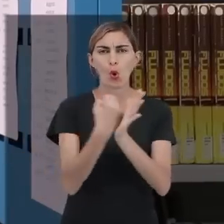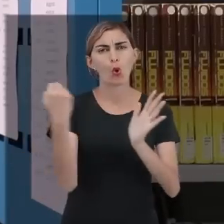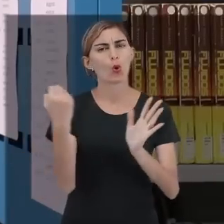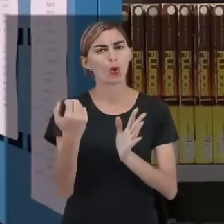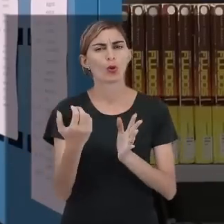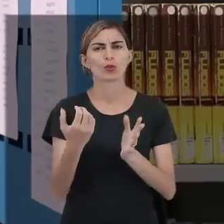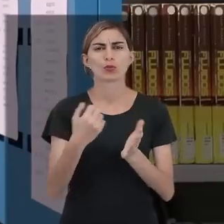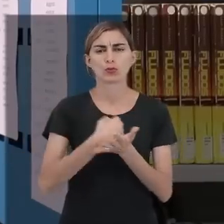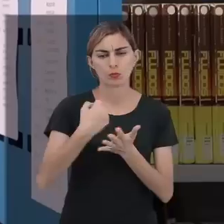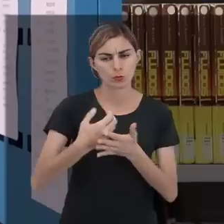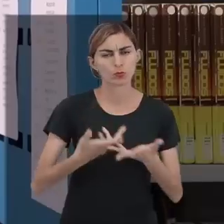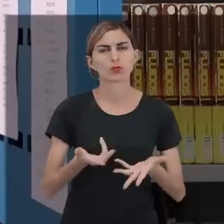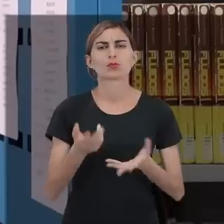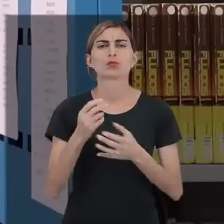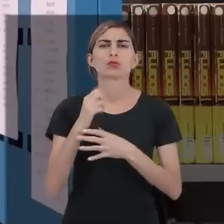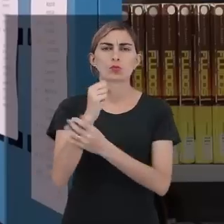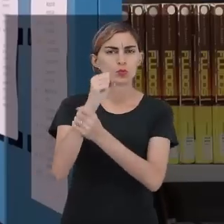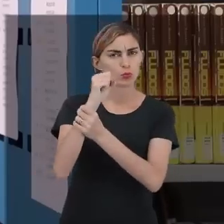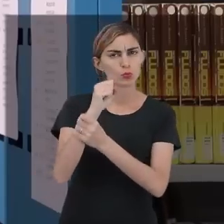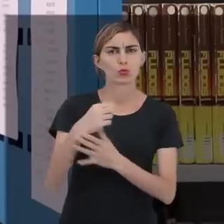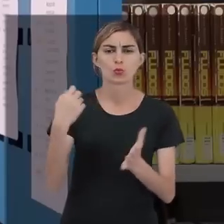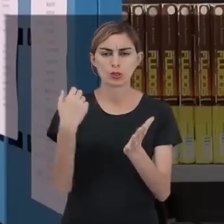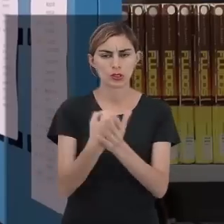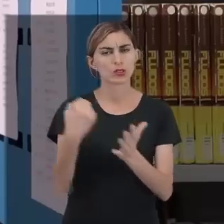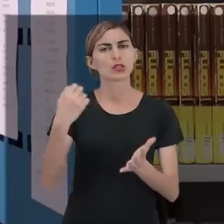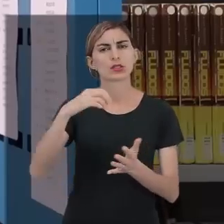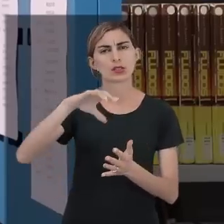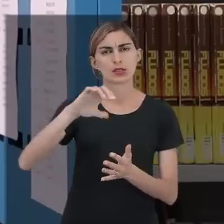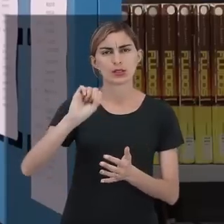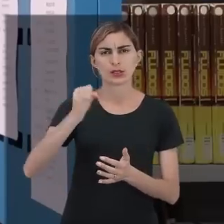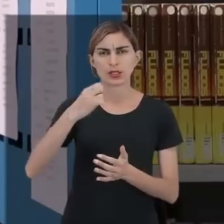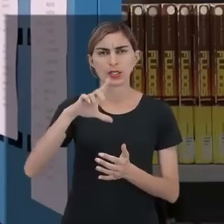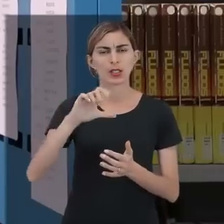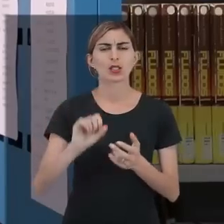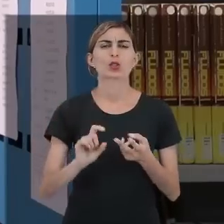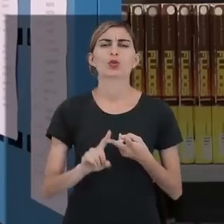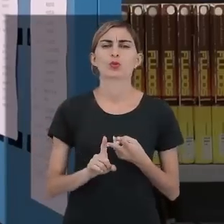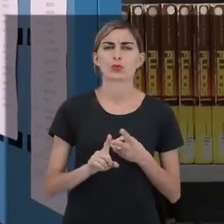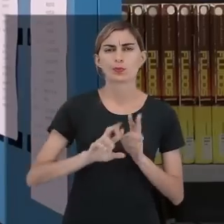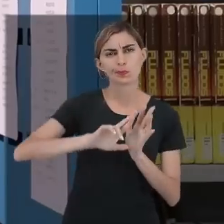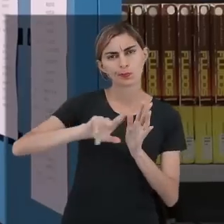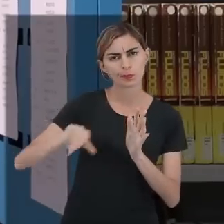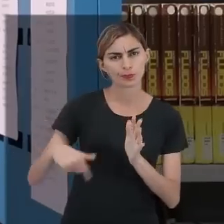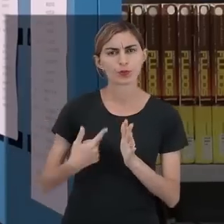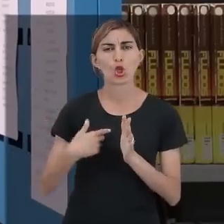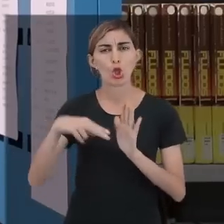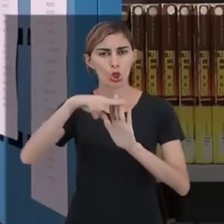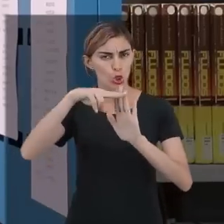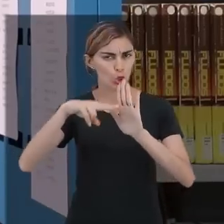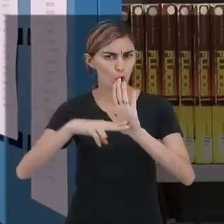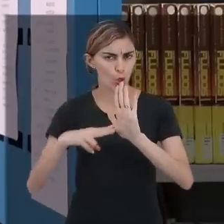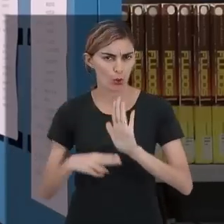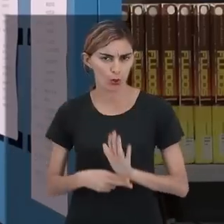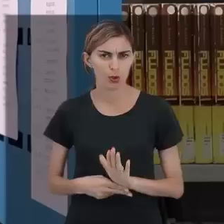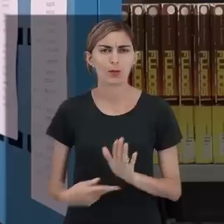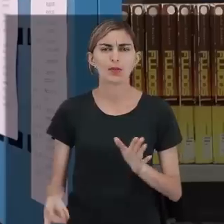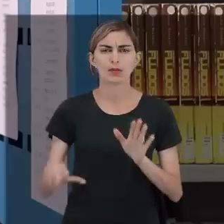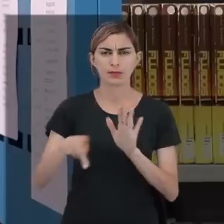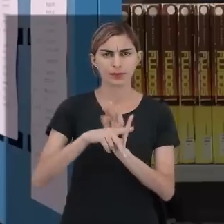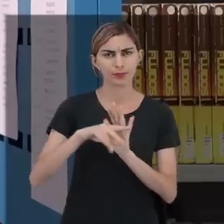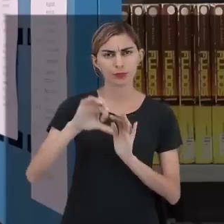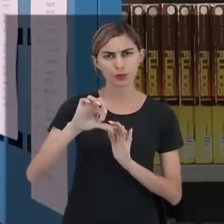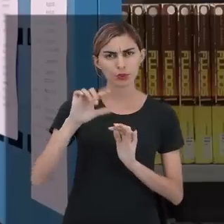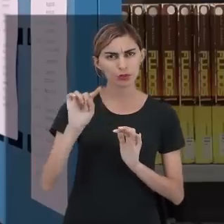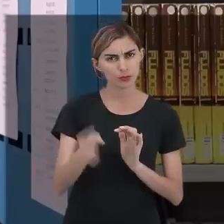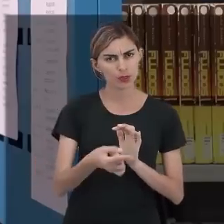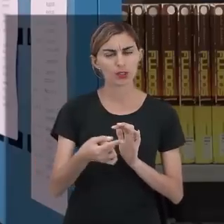reguladores e certificadores, os selos de certificação, a série ISO 9000, as normas que integram a série ISO 9000,